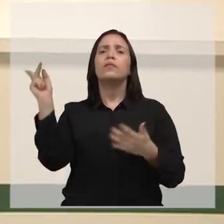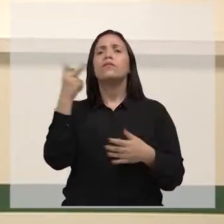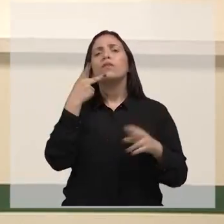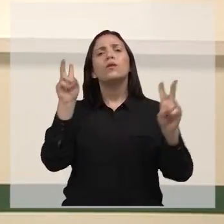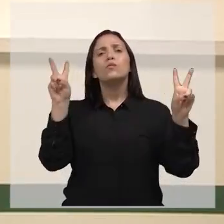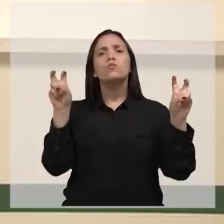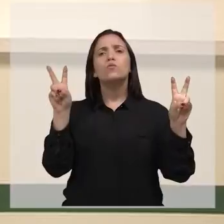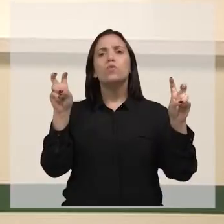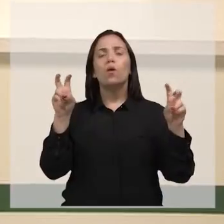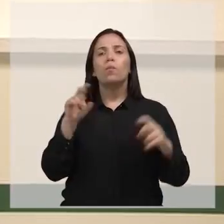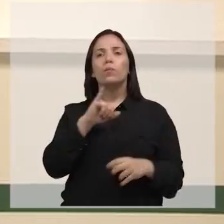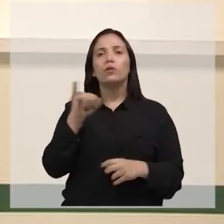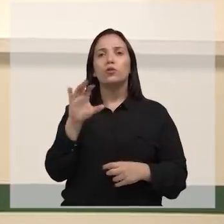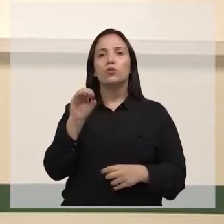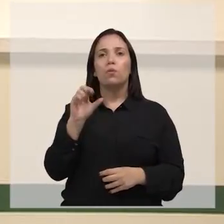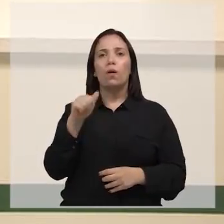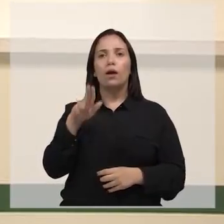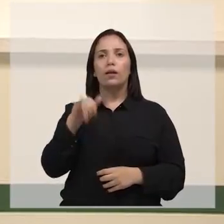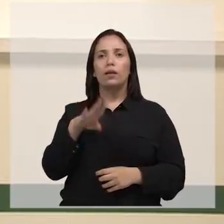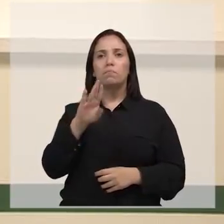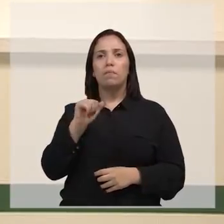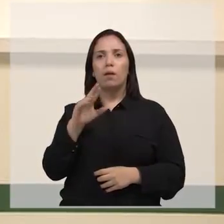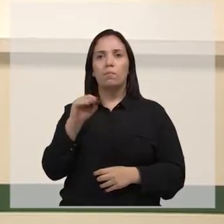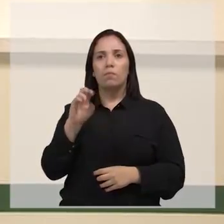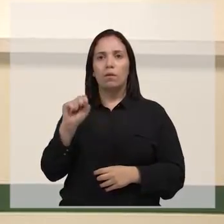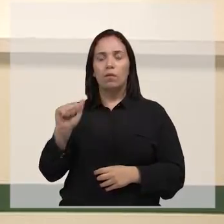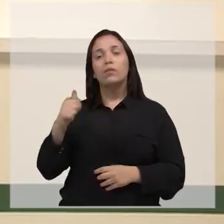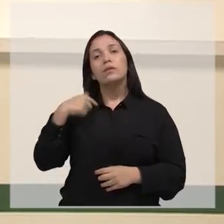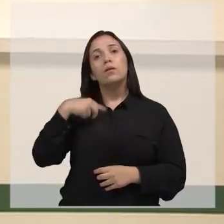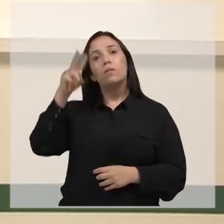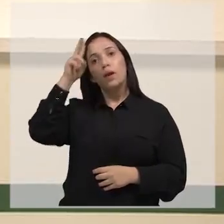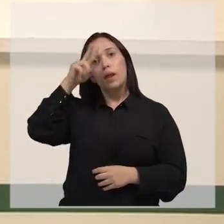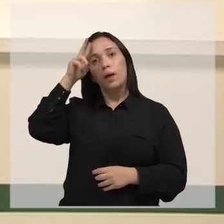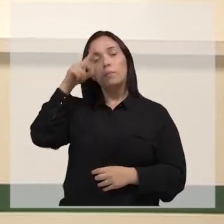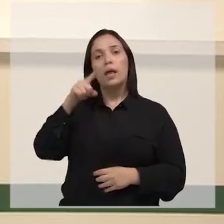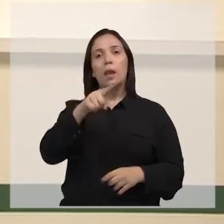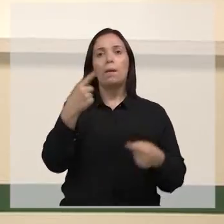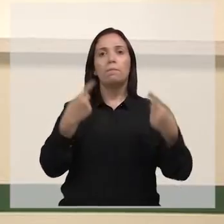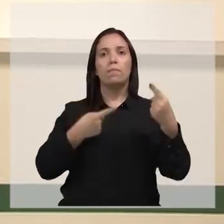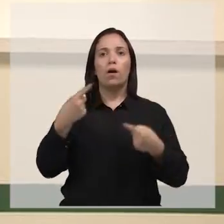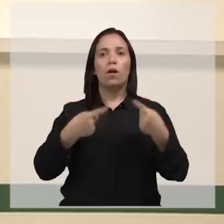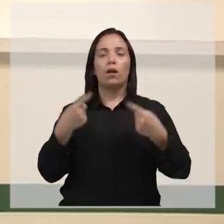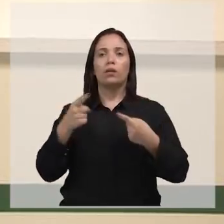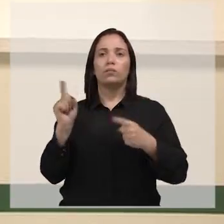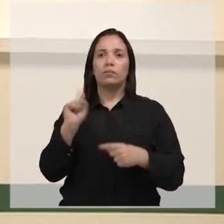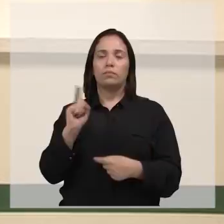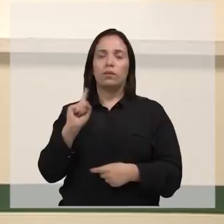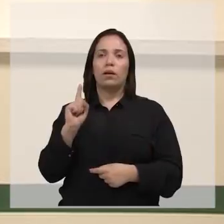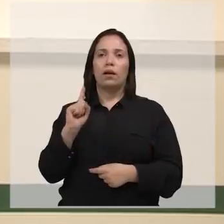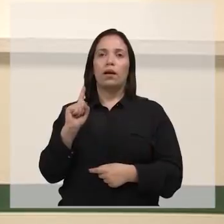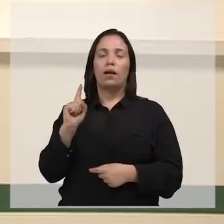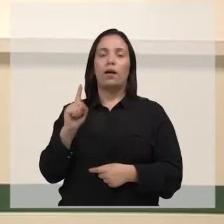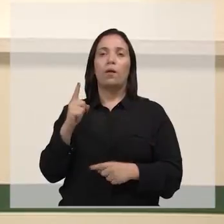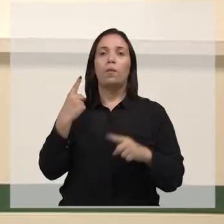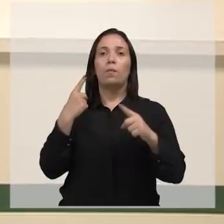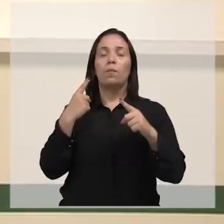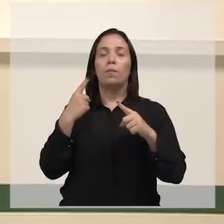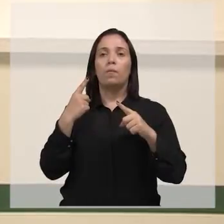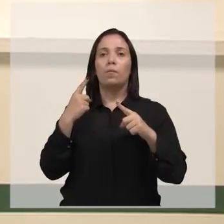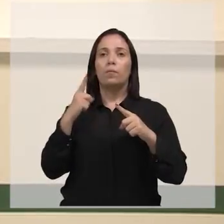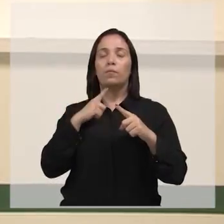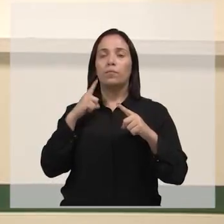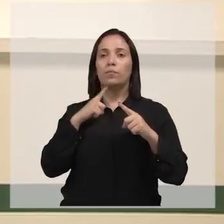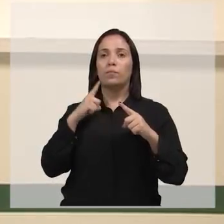que do Joaquim Barbosa. Eu lembrando, Joaquim Barbosa não é político, ele está vindo em cima do descrédito da classe